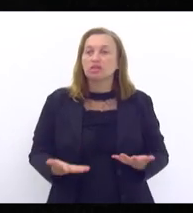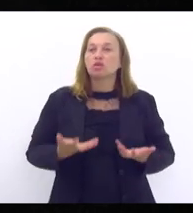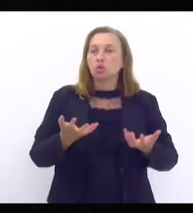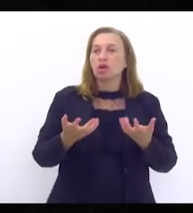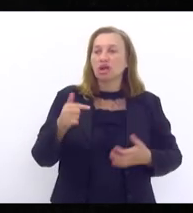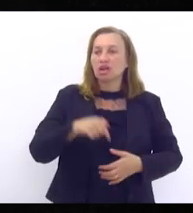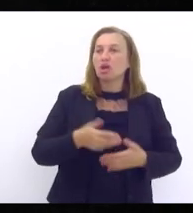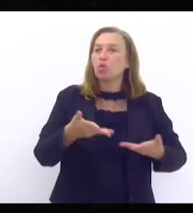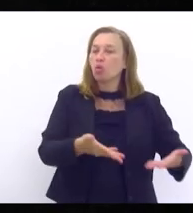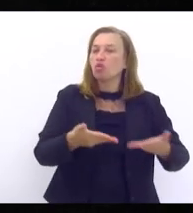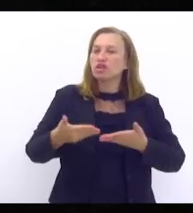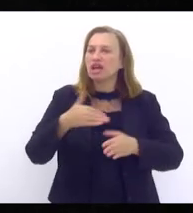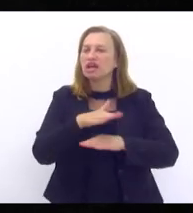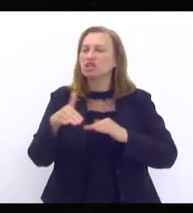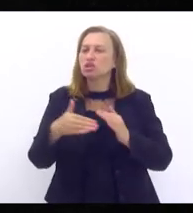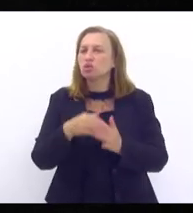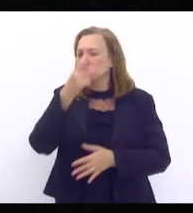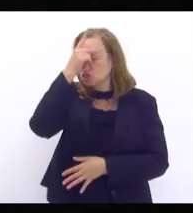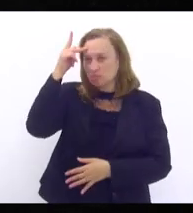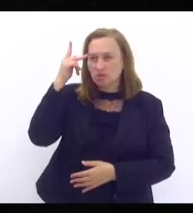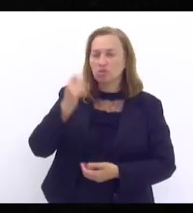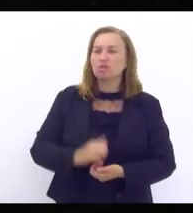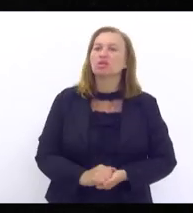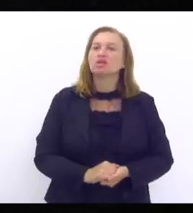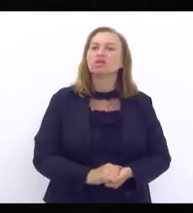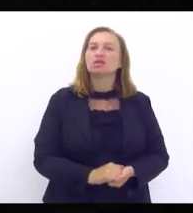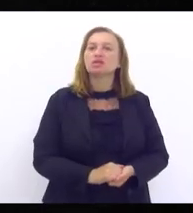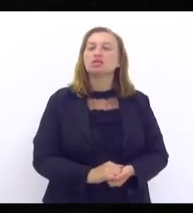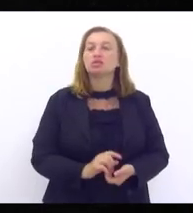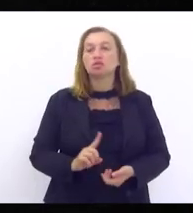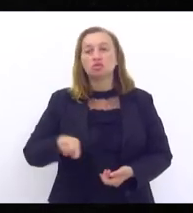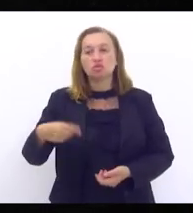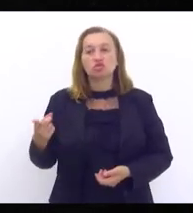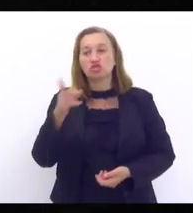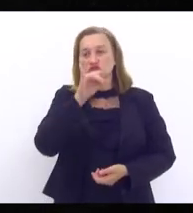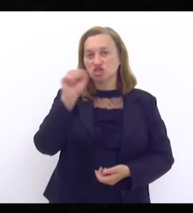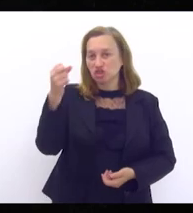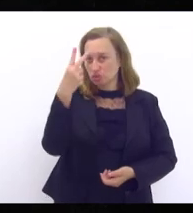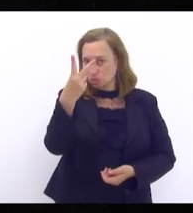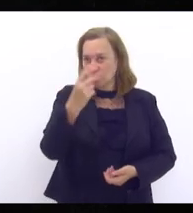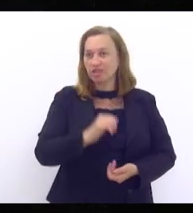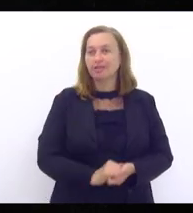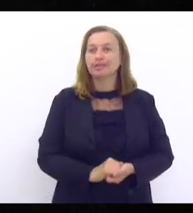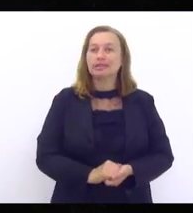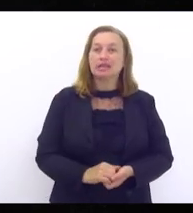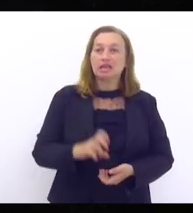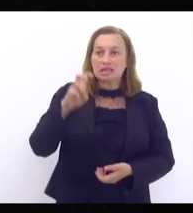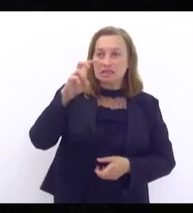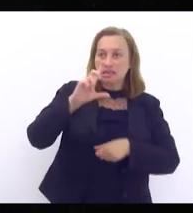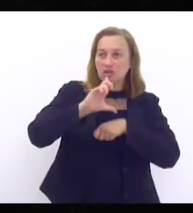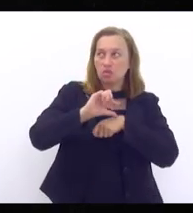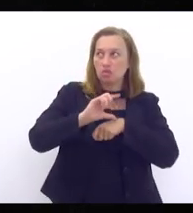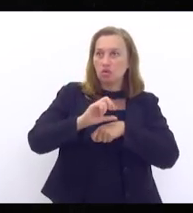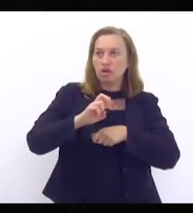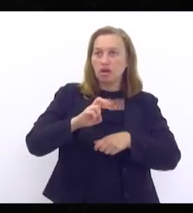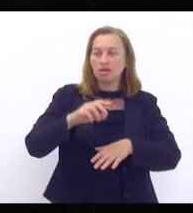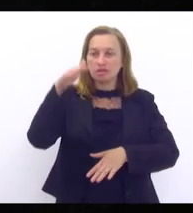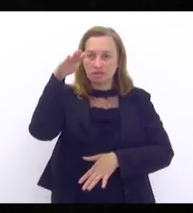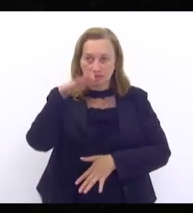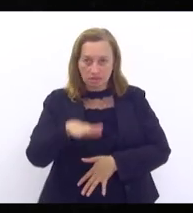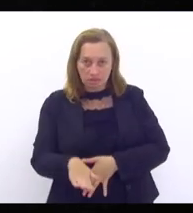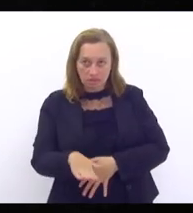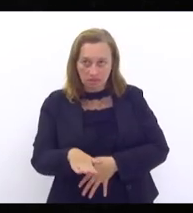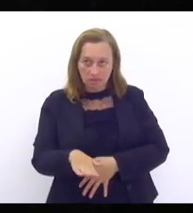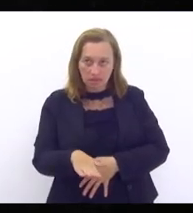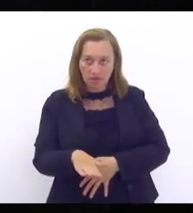aqui convidar todas as pessoas para, no próximo dia 2, às 5 horas da tarde, às